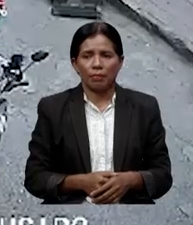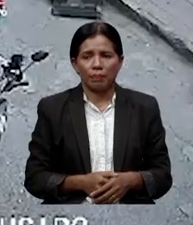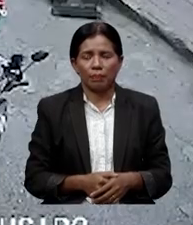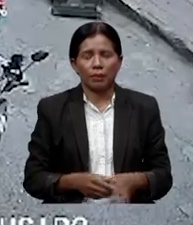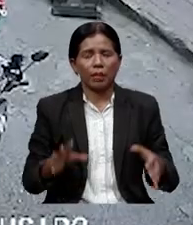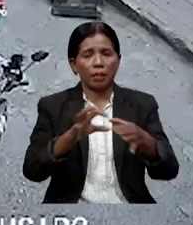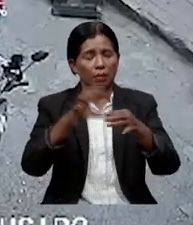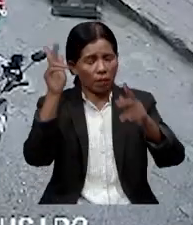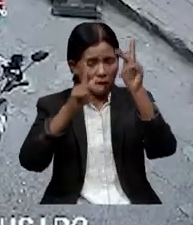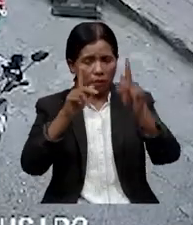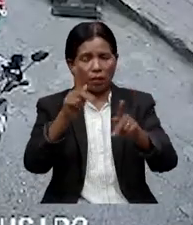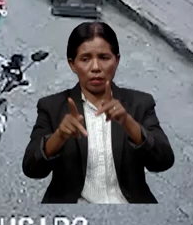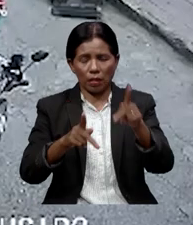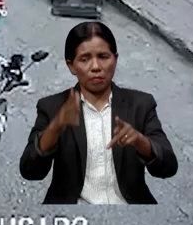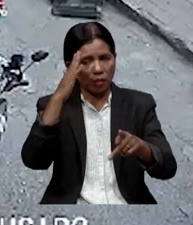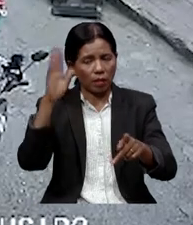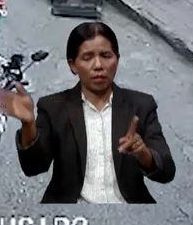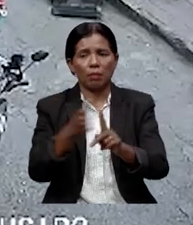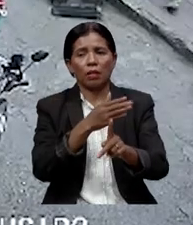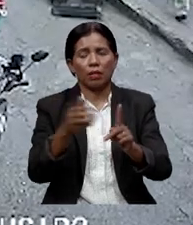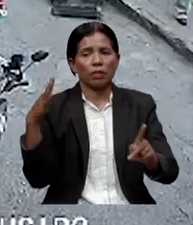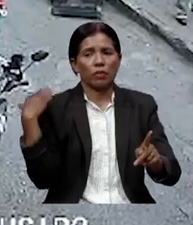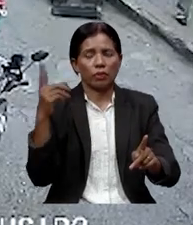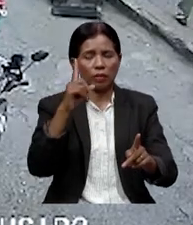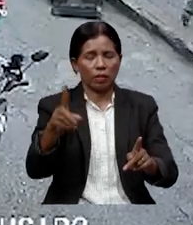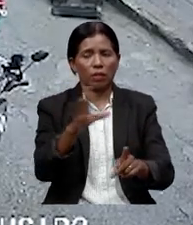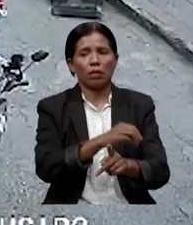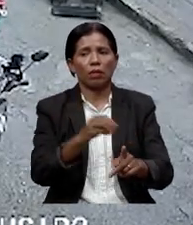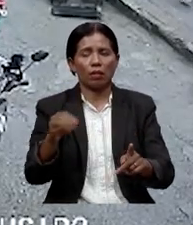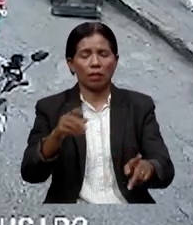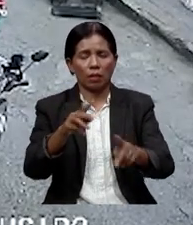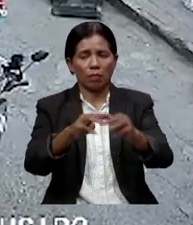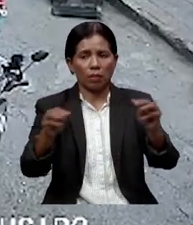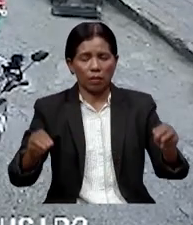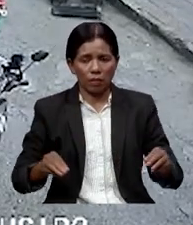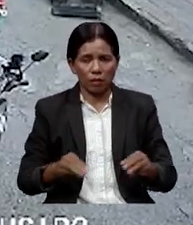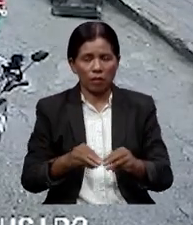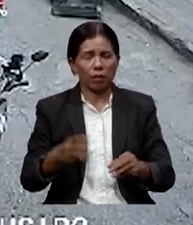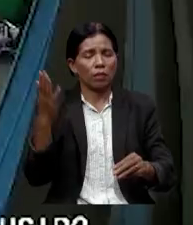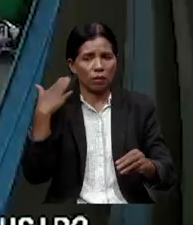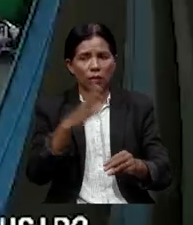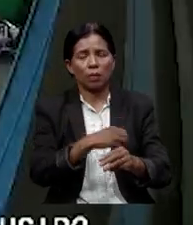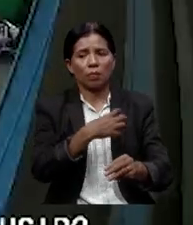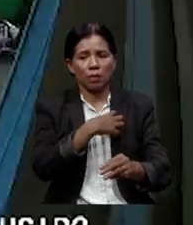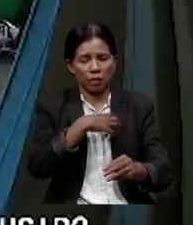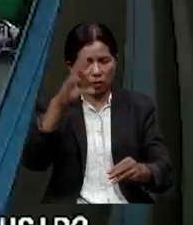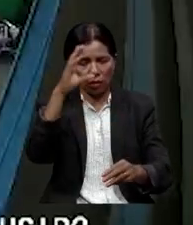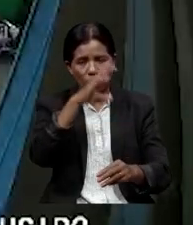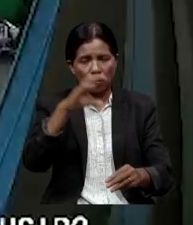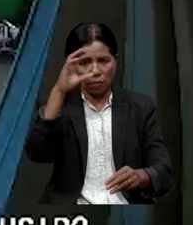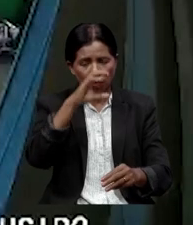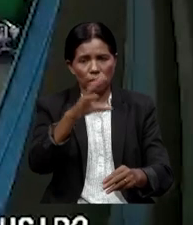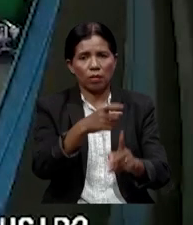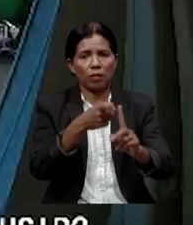Ligado ao caso, é uma desconhecida bacuzou venida ao martelo e a estado municipal, e a oinfuila laisne. Polícia Nacional Timor-Leste, ele